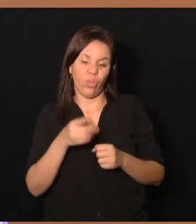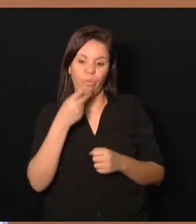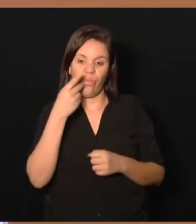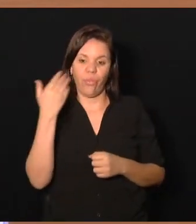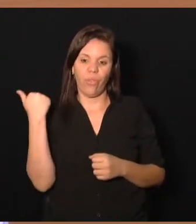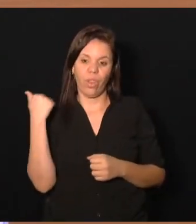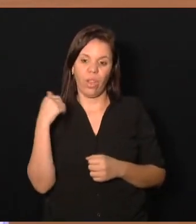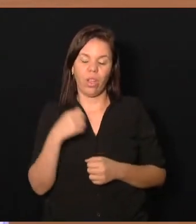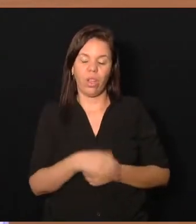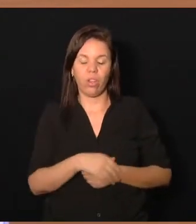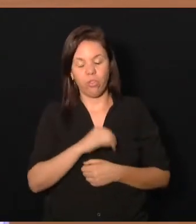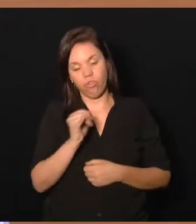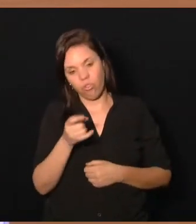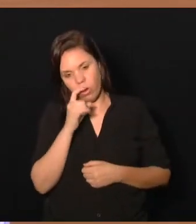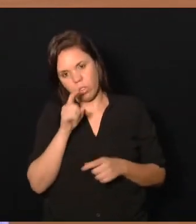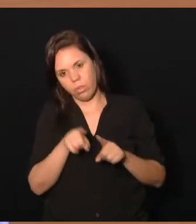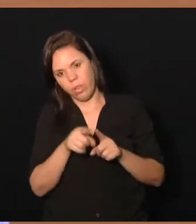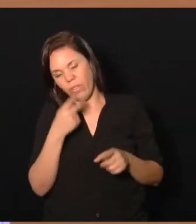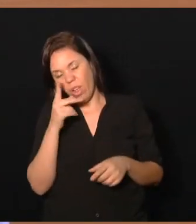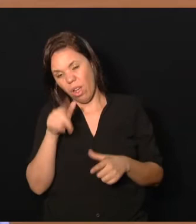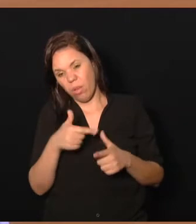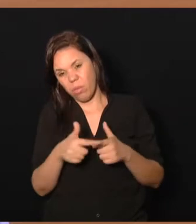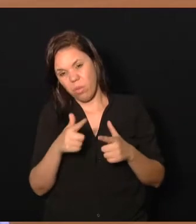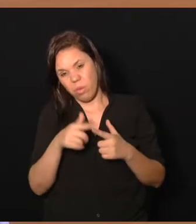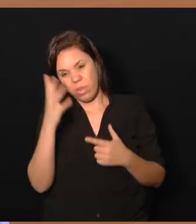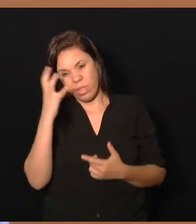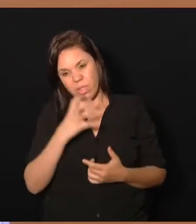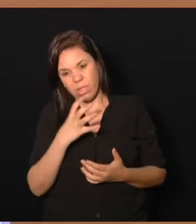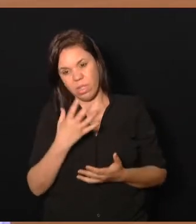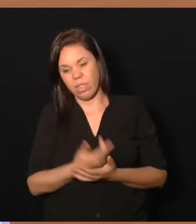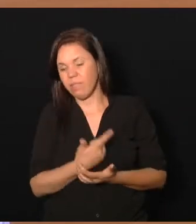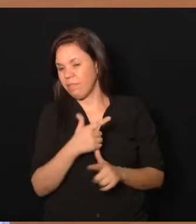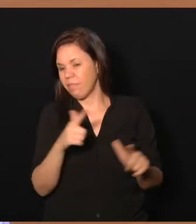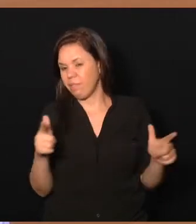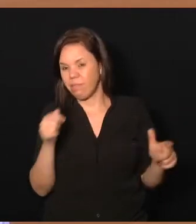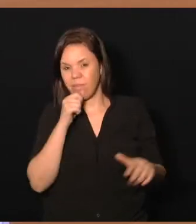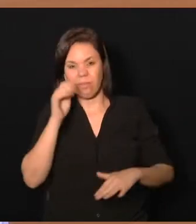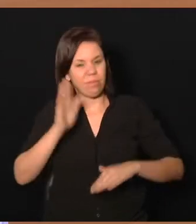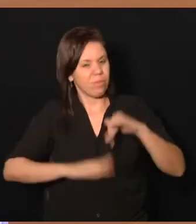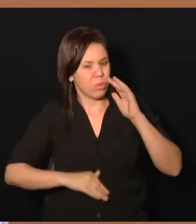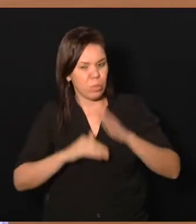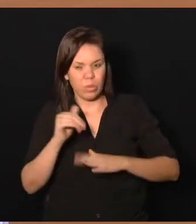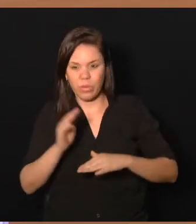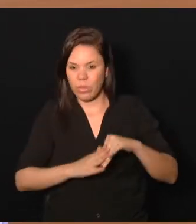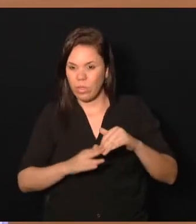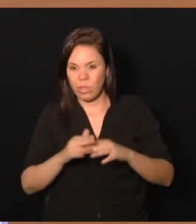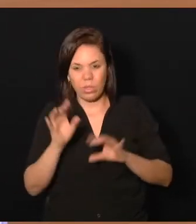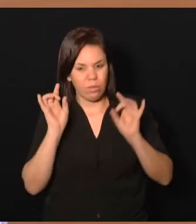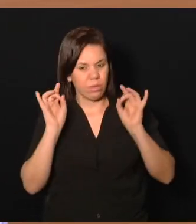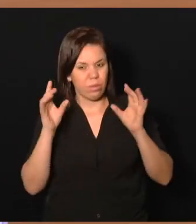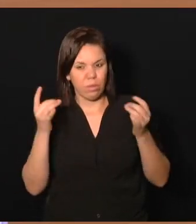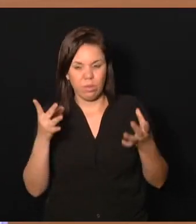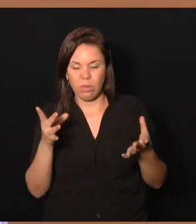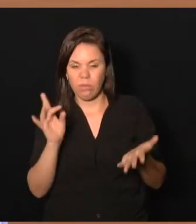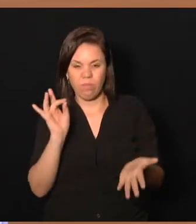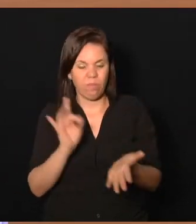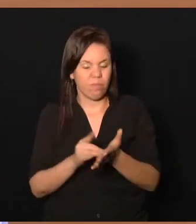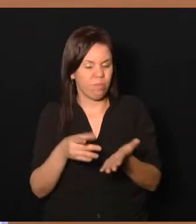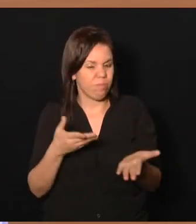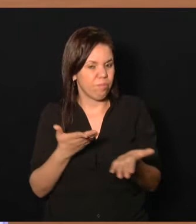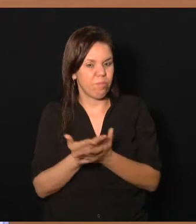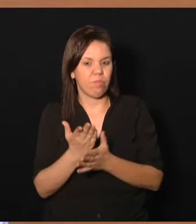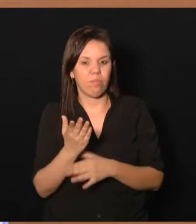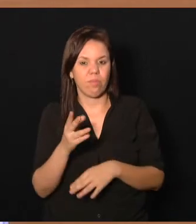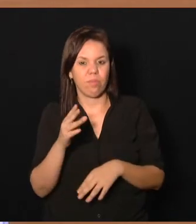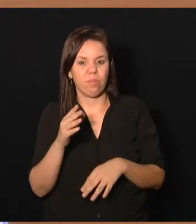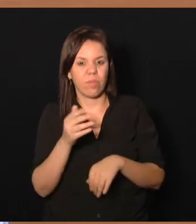Jorge disse, nós temos um problema sério, não existe uma profissão regulamentada nesse sentido. E quem sofre